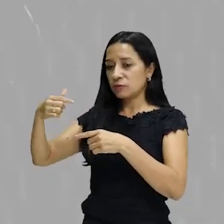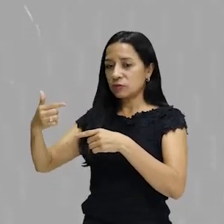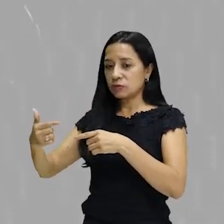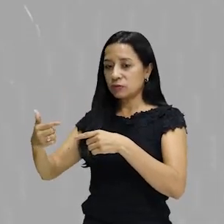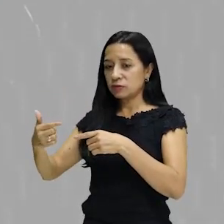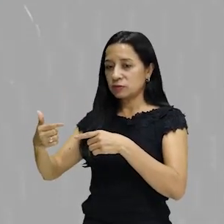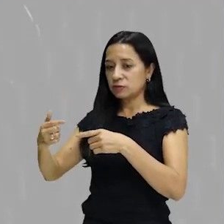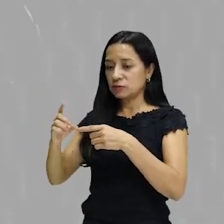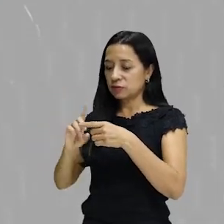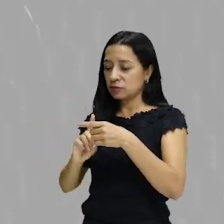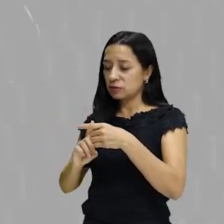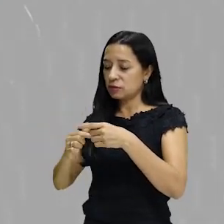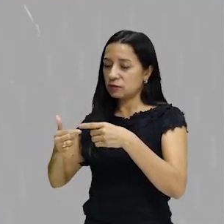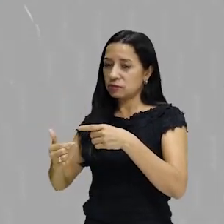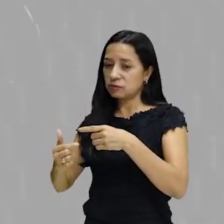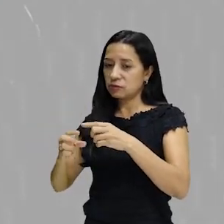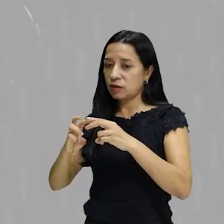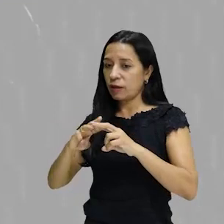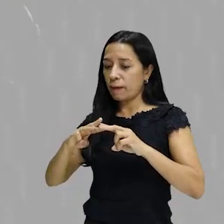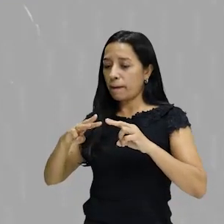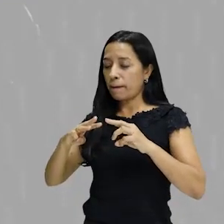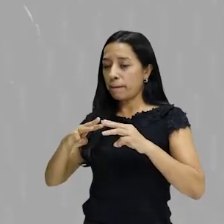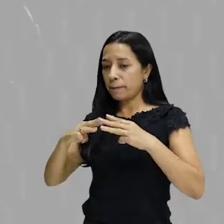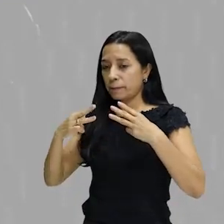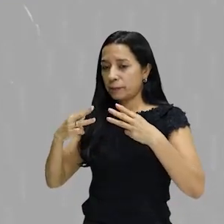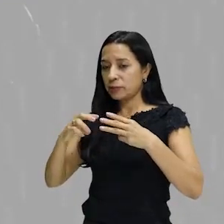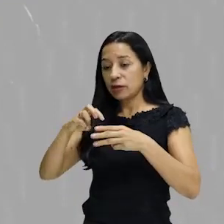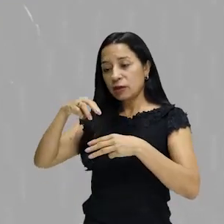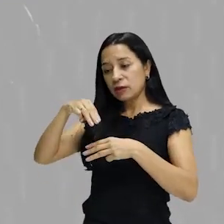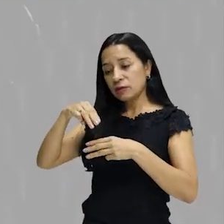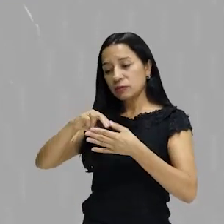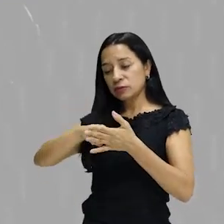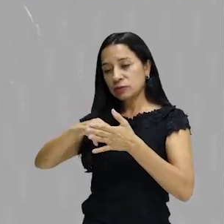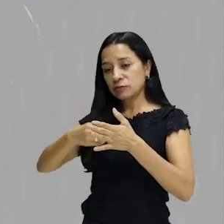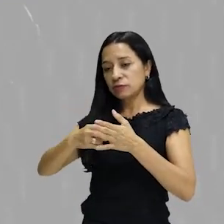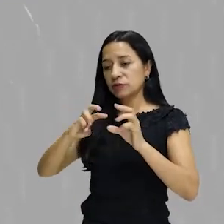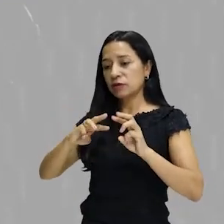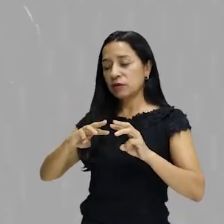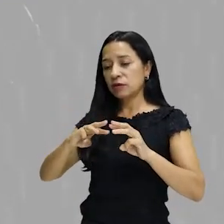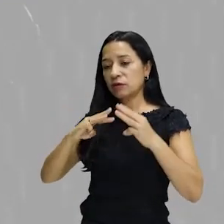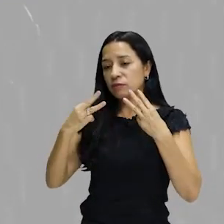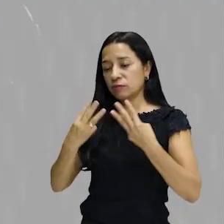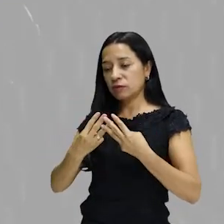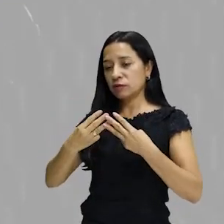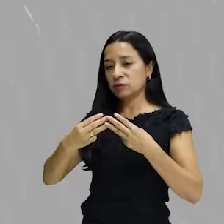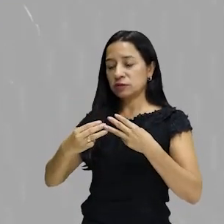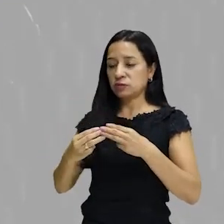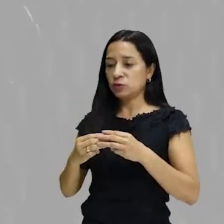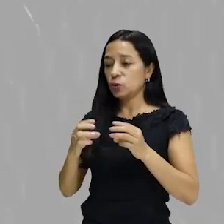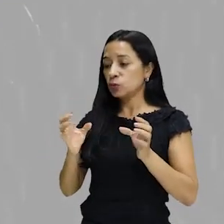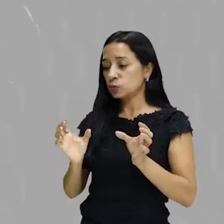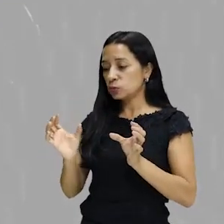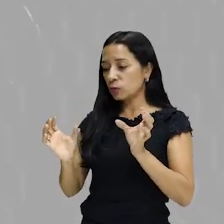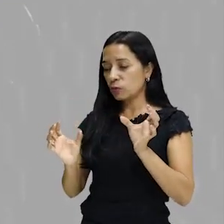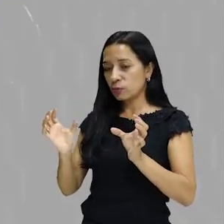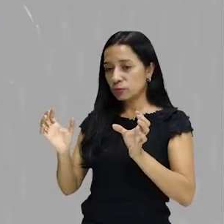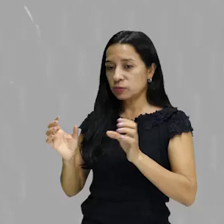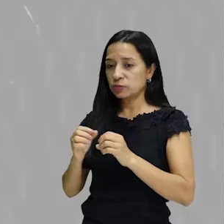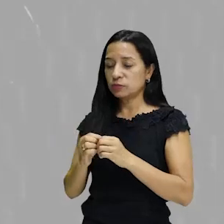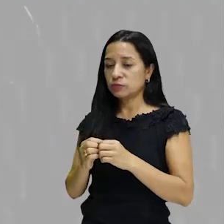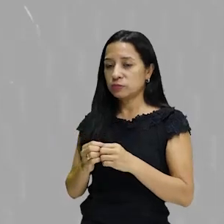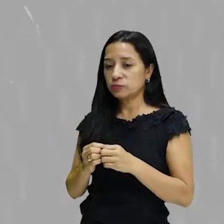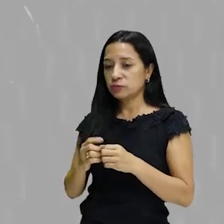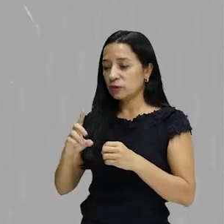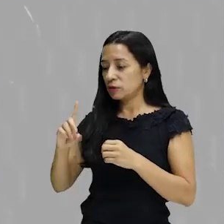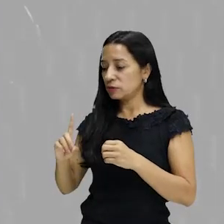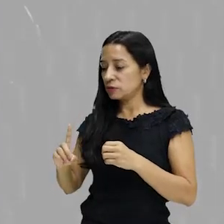certo? Então M1 e M2 são as massas dos corpos, o G é a constante universal, né, constante gravitacional, e a distância, né,